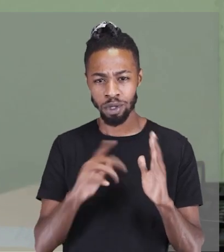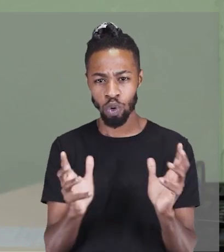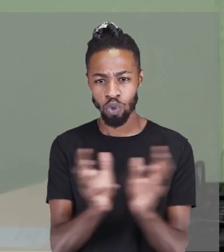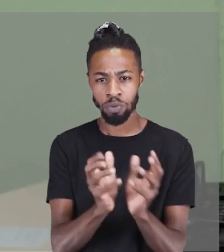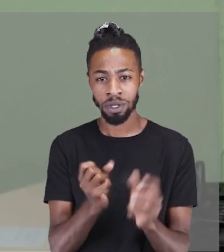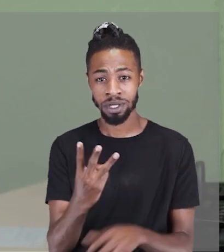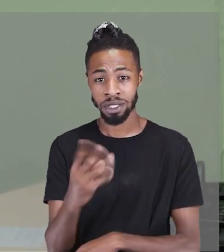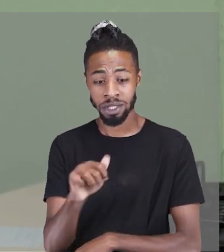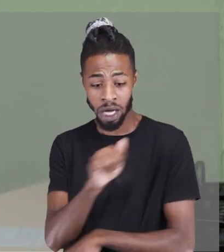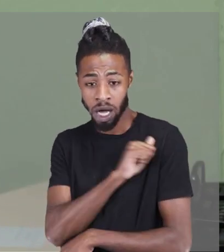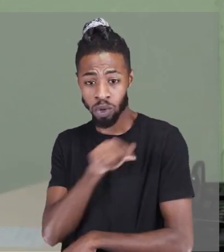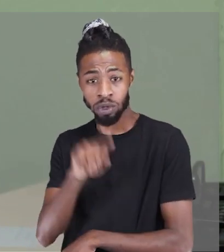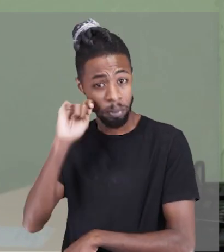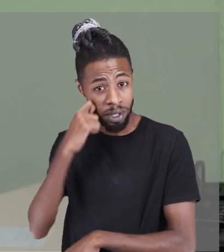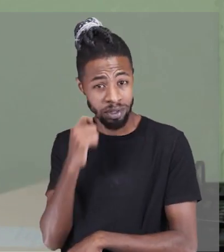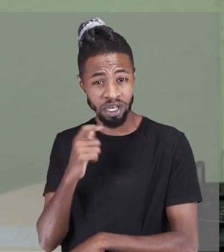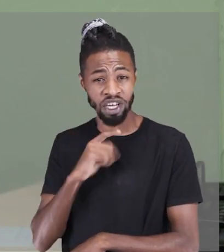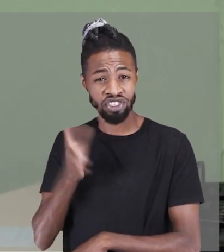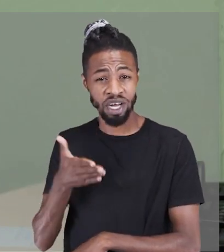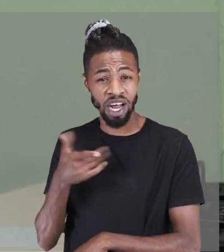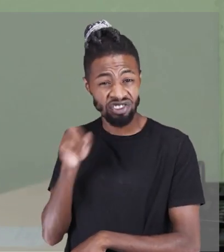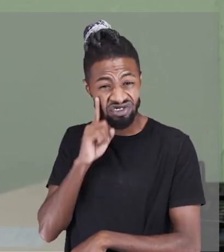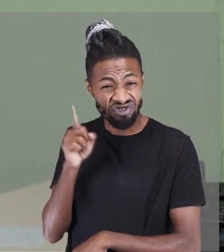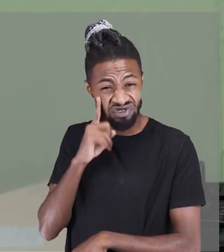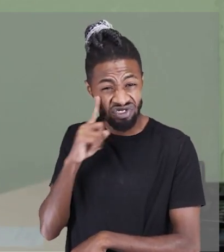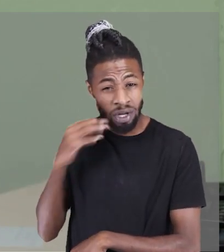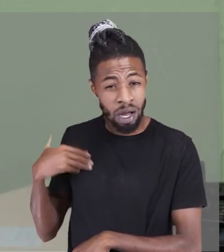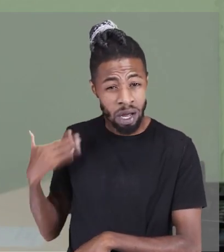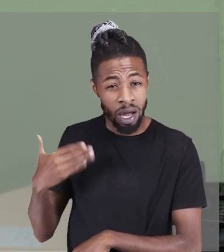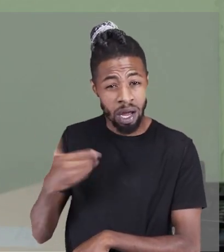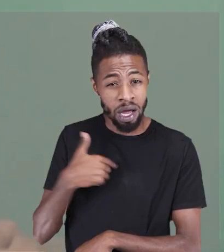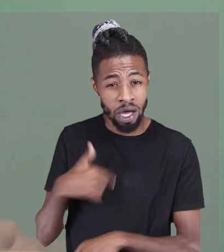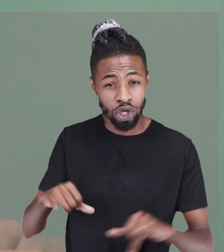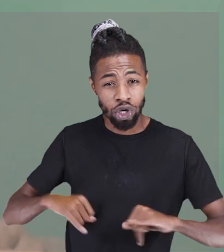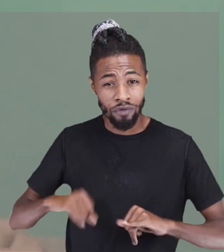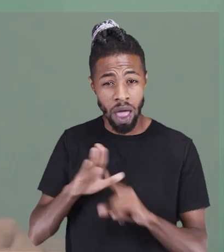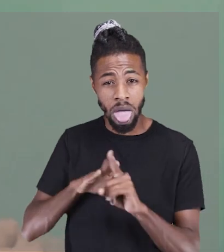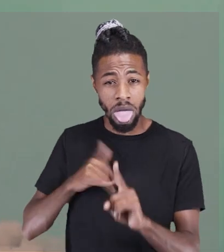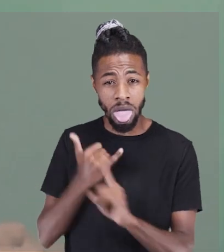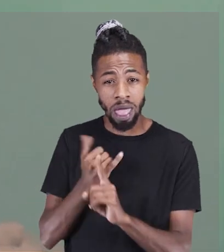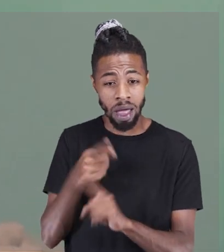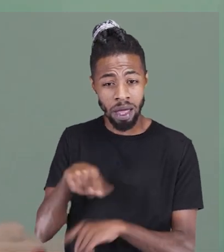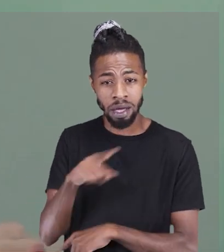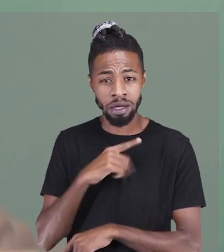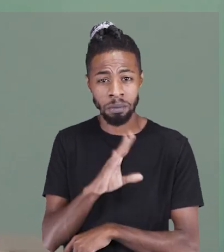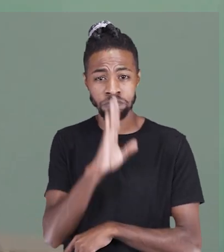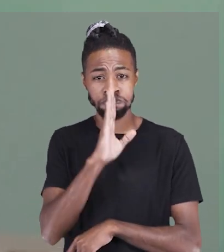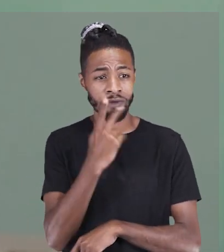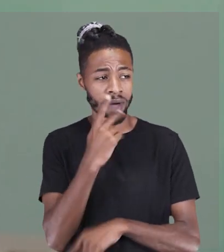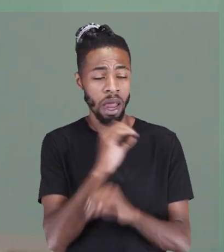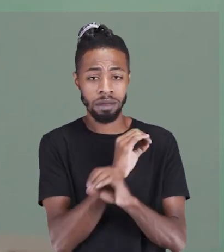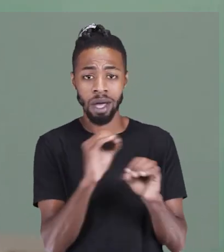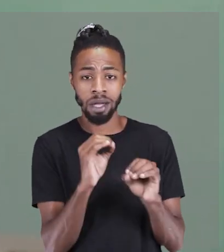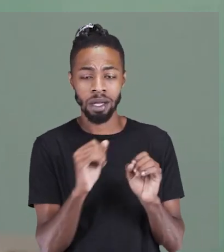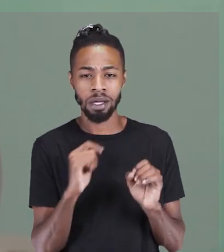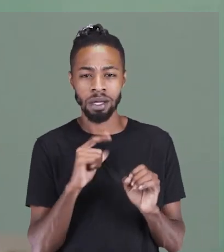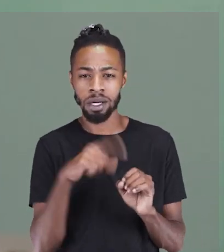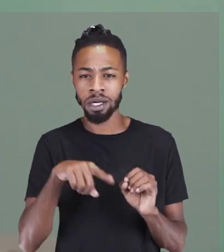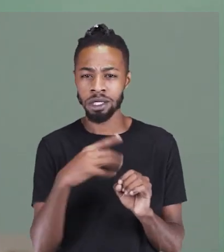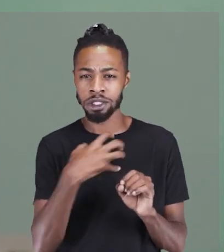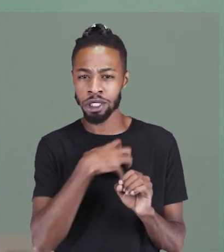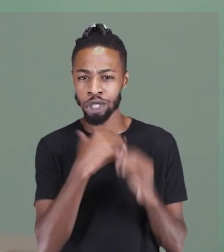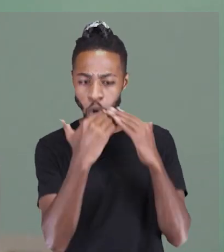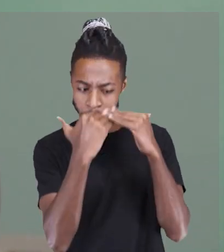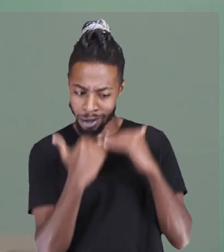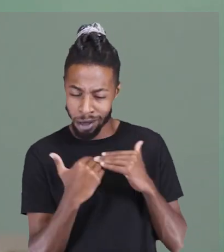um relatório bem grande de uma turma, onde tinham 3 alunos negros, e eles já estavam bastante dias já sofrendo